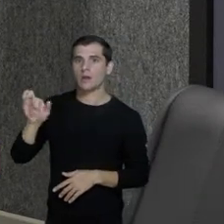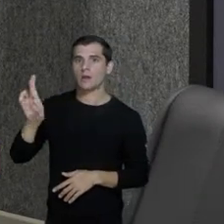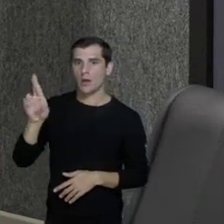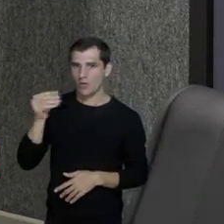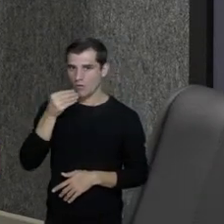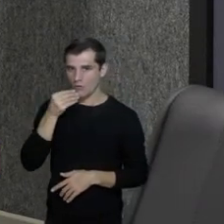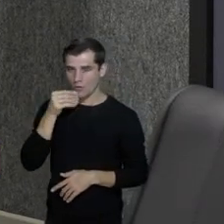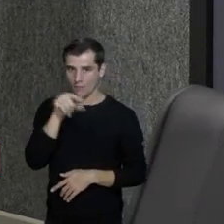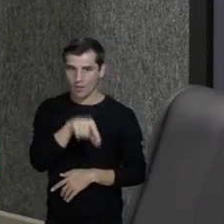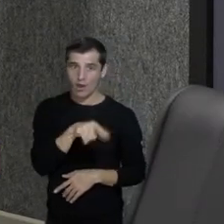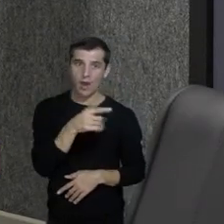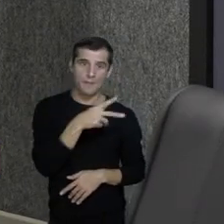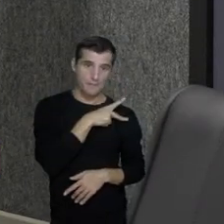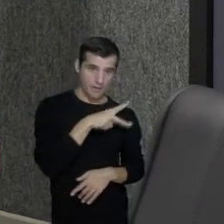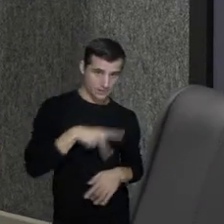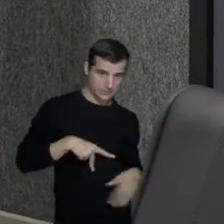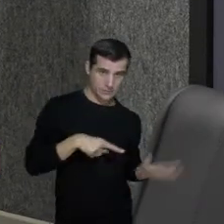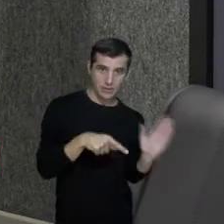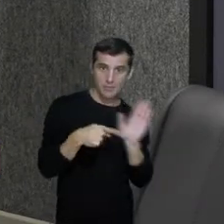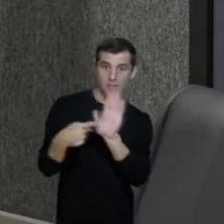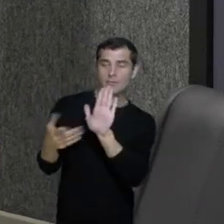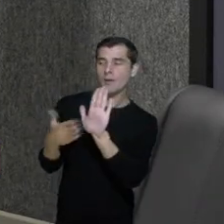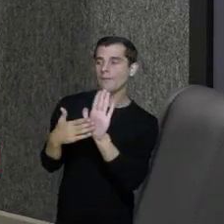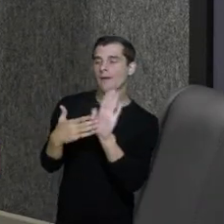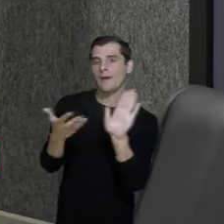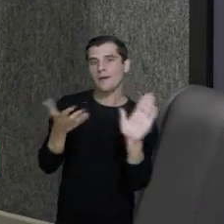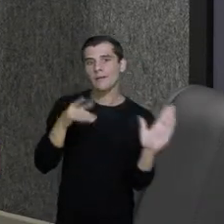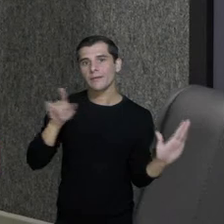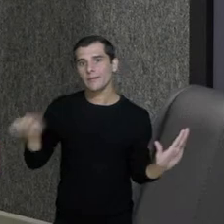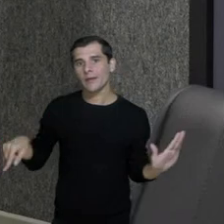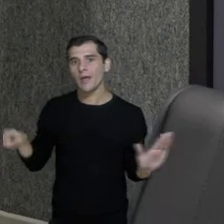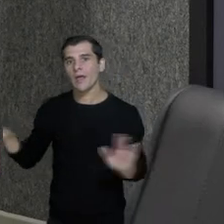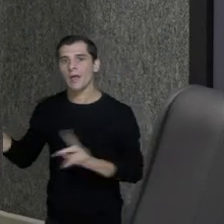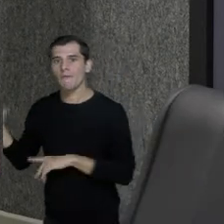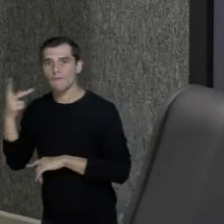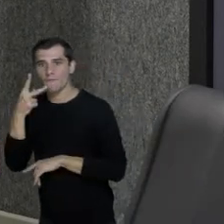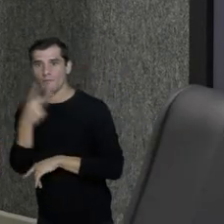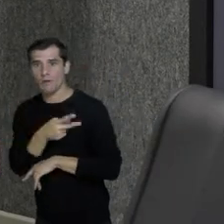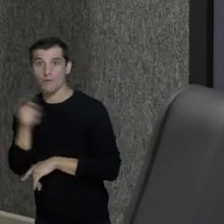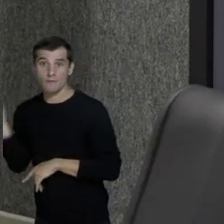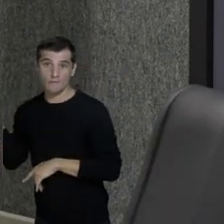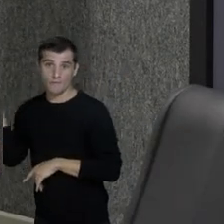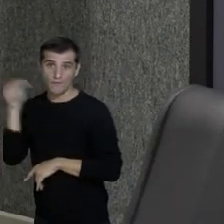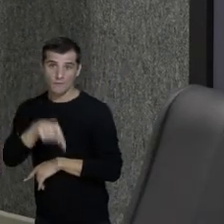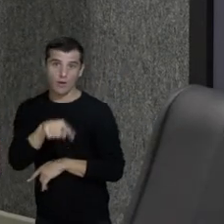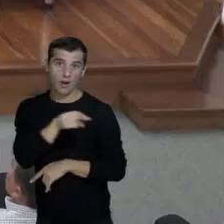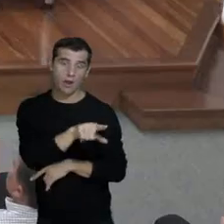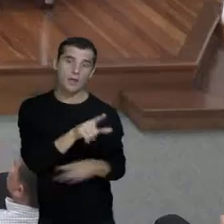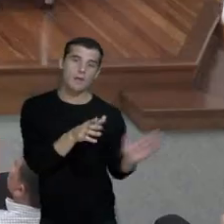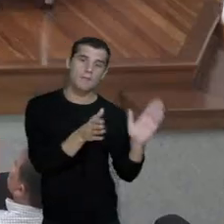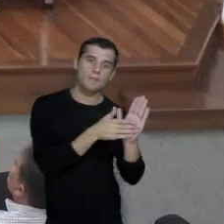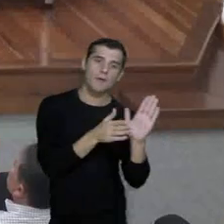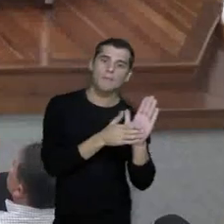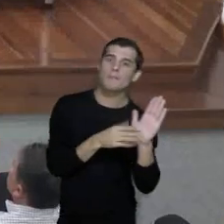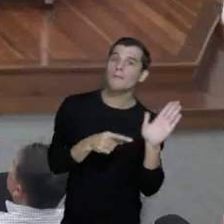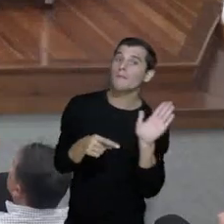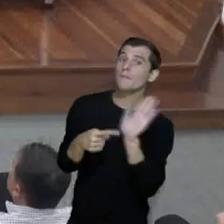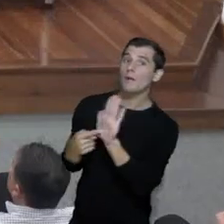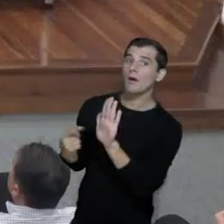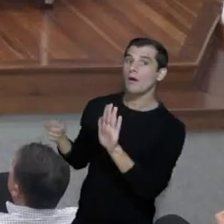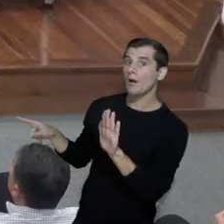mesmo dele chegar no escritório porque eu achava que eu ia vender mais quadros para ele mas ele me fez uma proposta bem